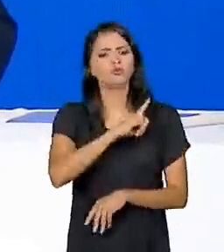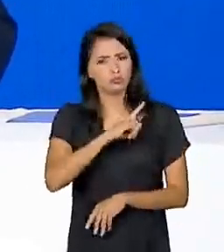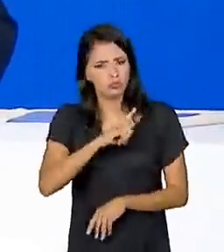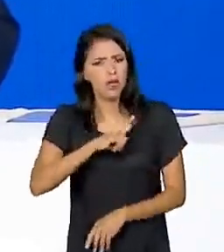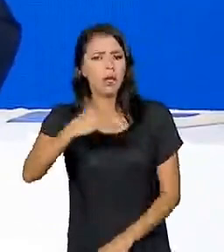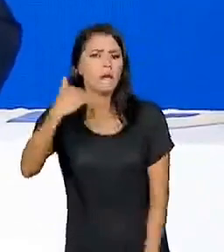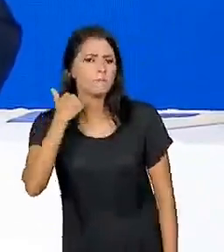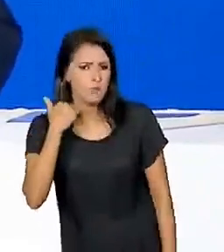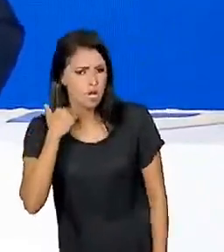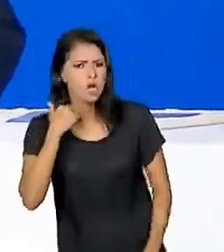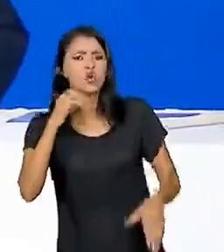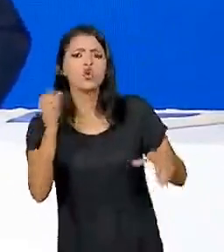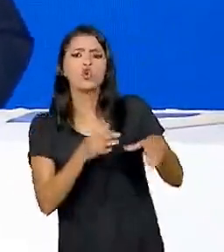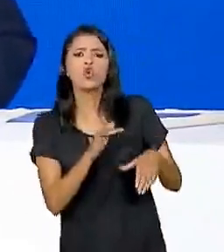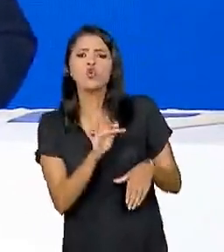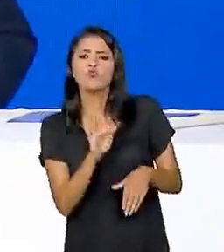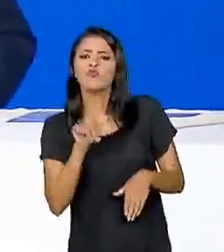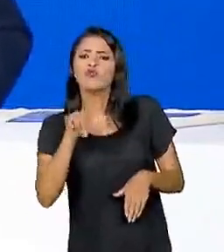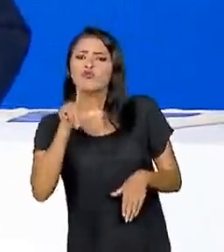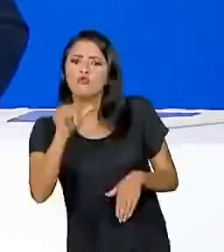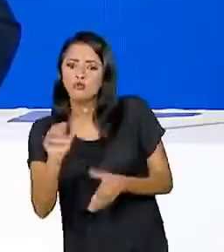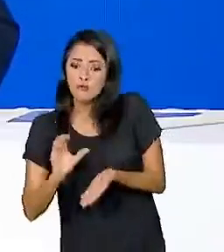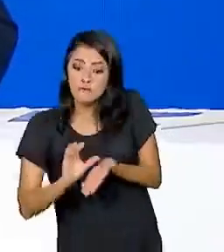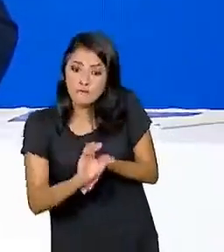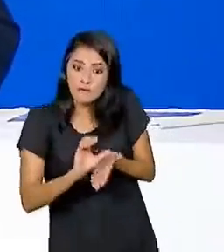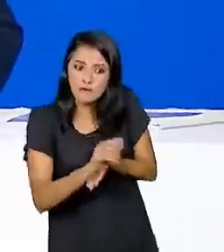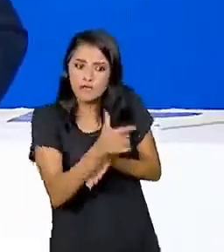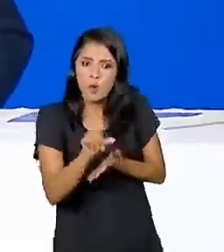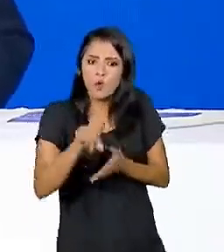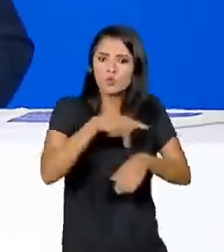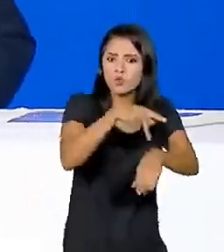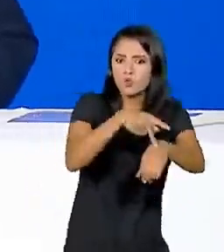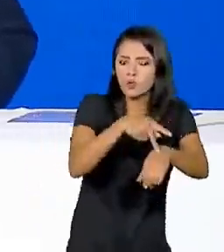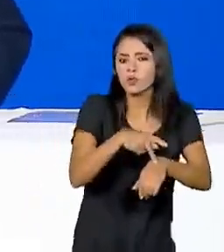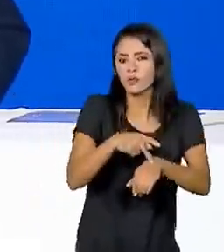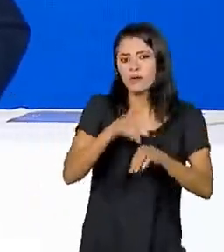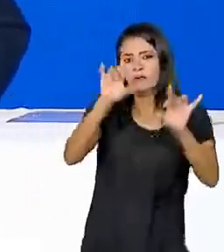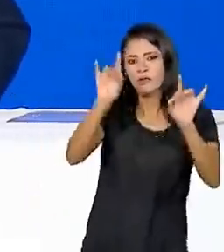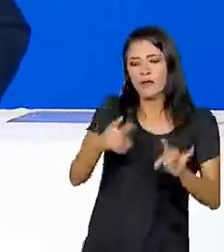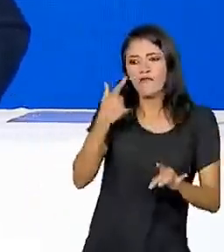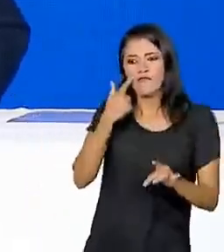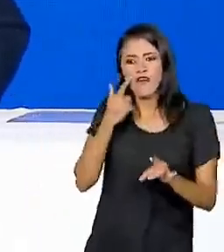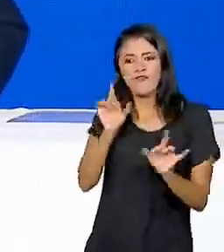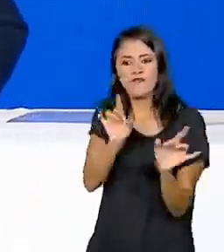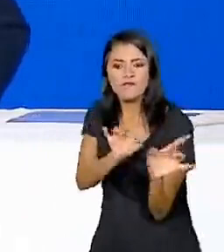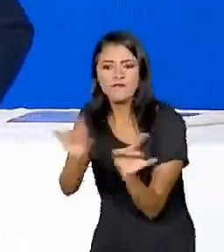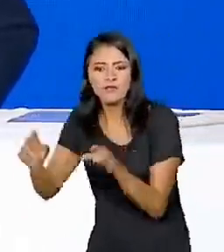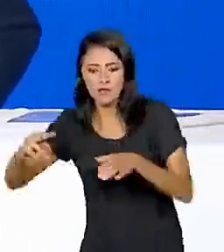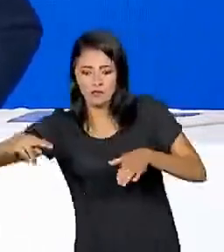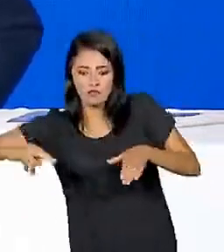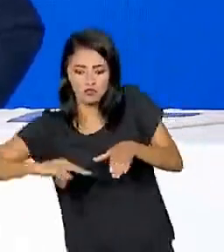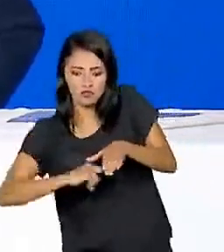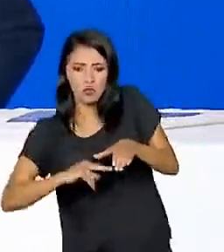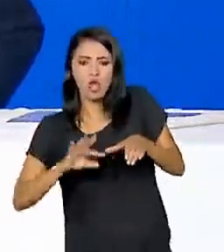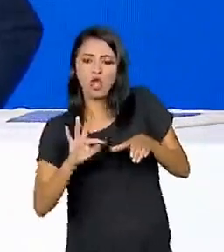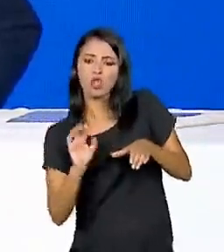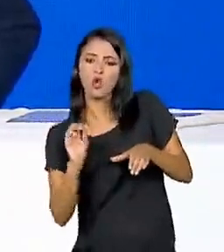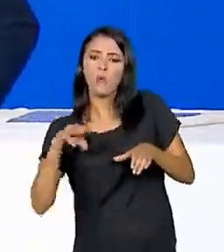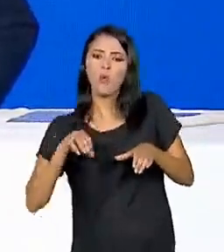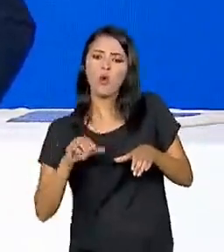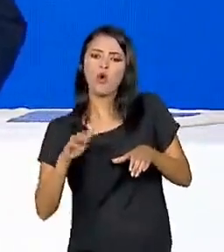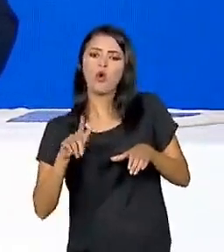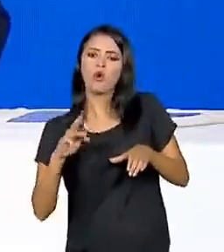têm fundos que financiam de forma especial. Se vai vender uma ressonância magnética, um tomógrafo para o